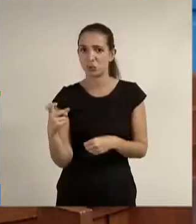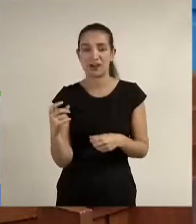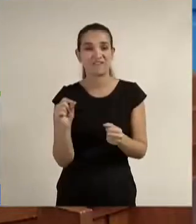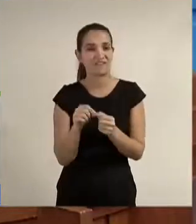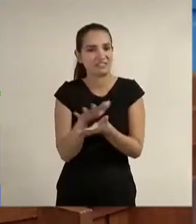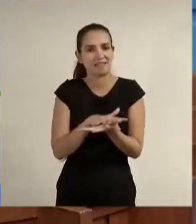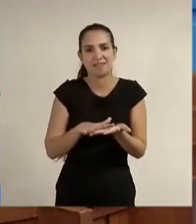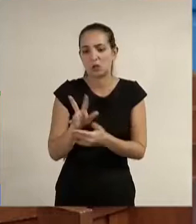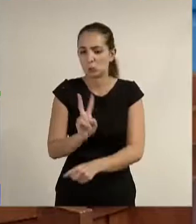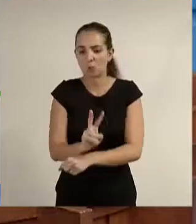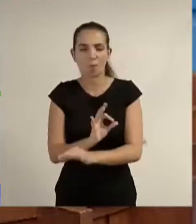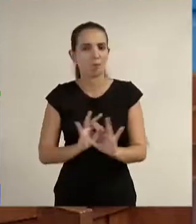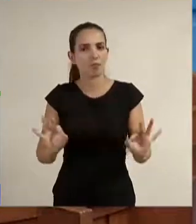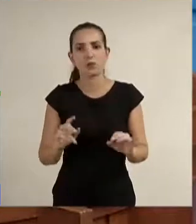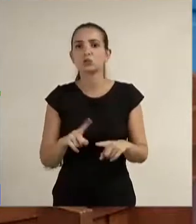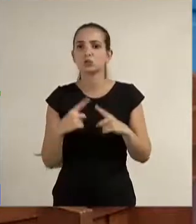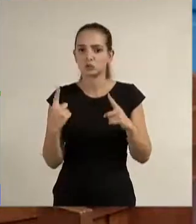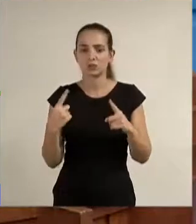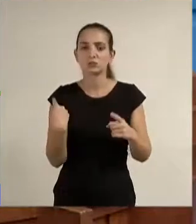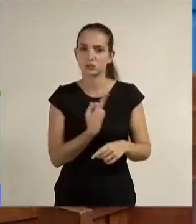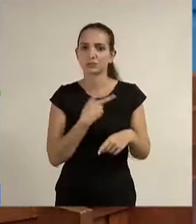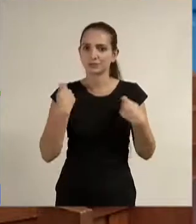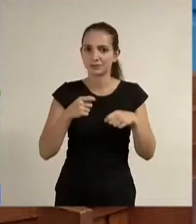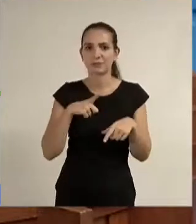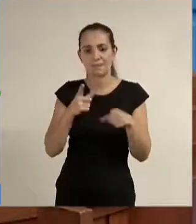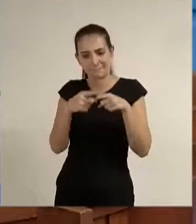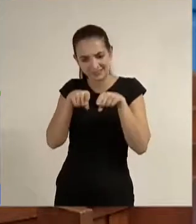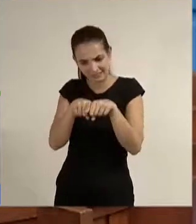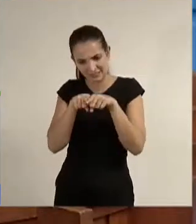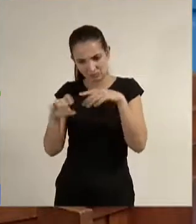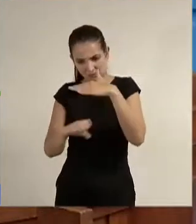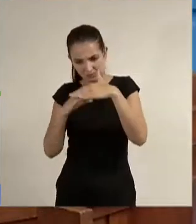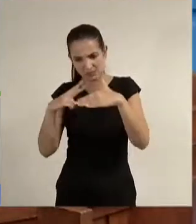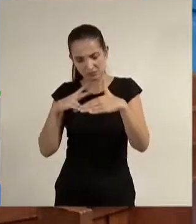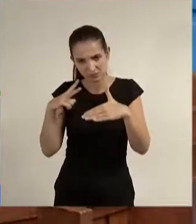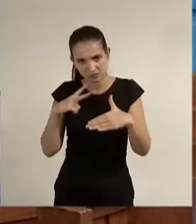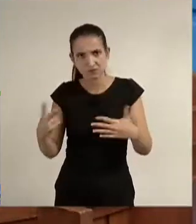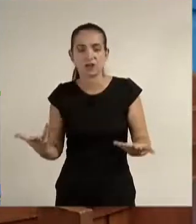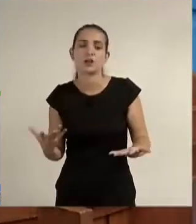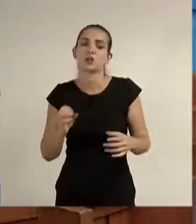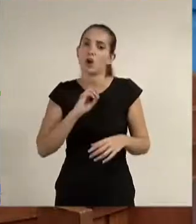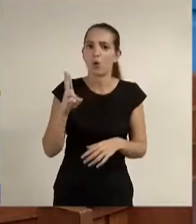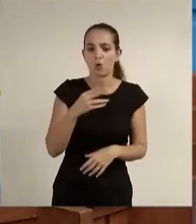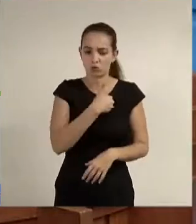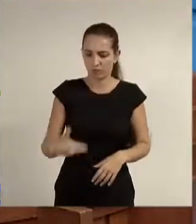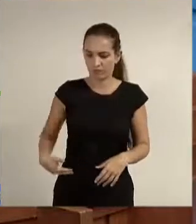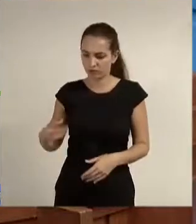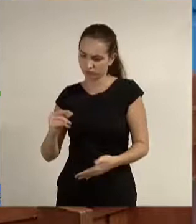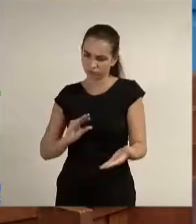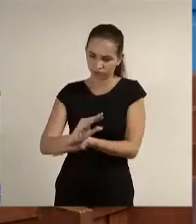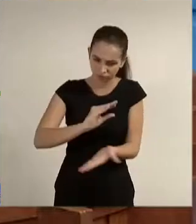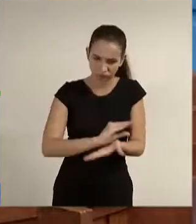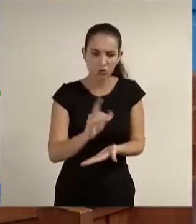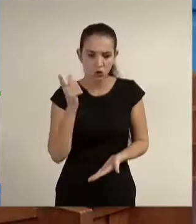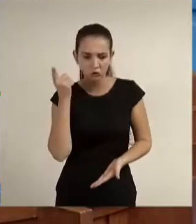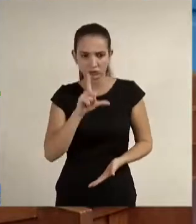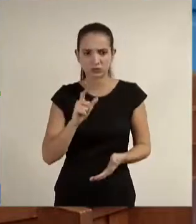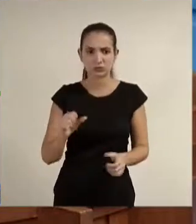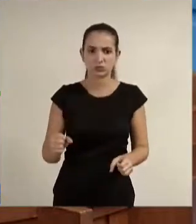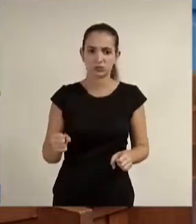federais, estaduais ou parcerias privadas, para conseguirmos alguma coisa que viabilize isso.